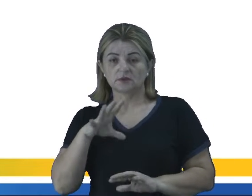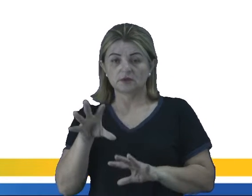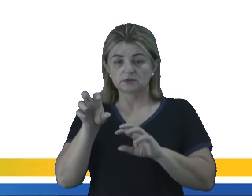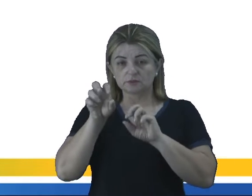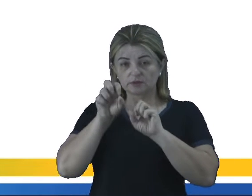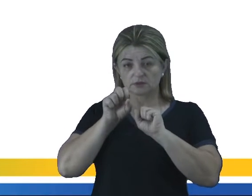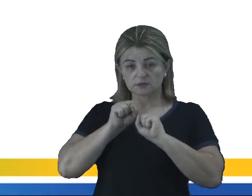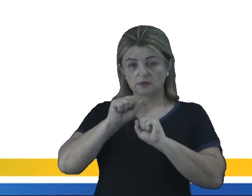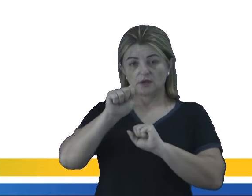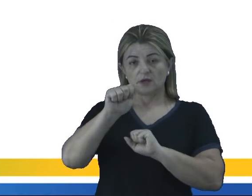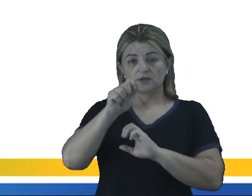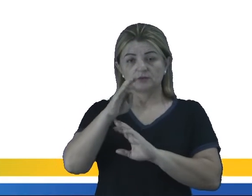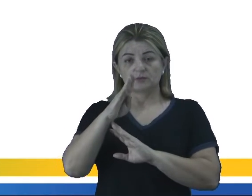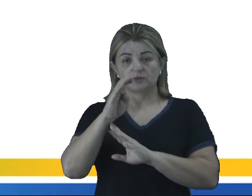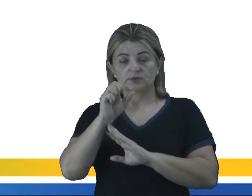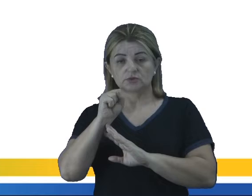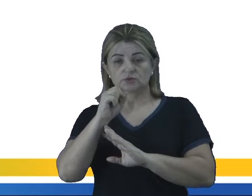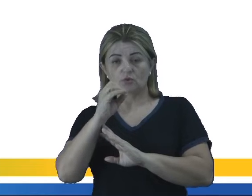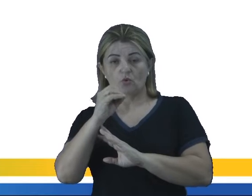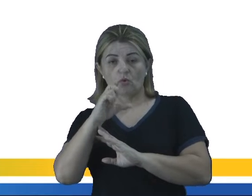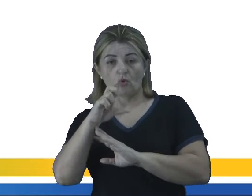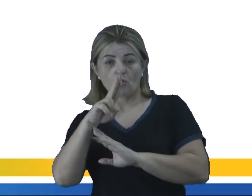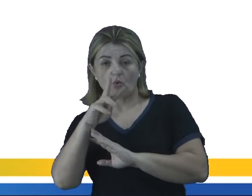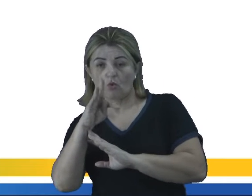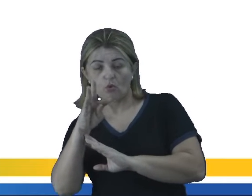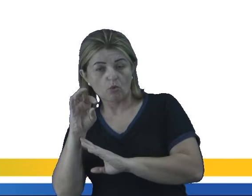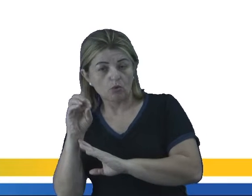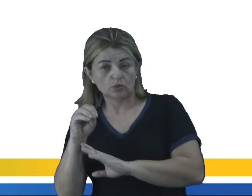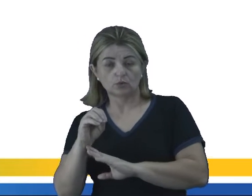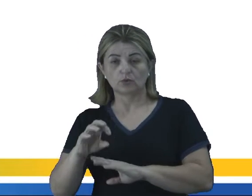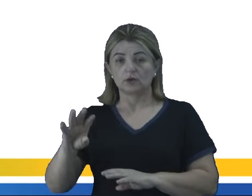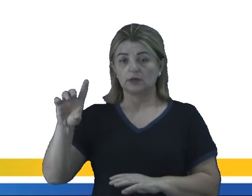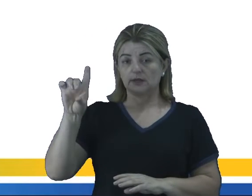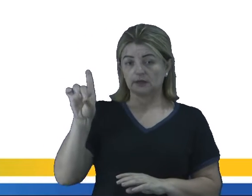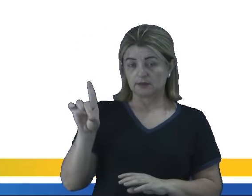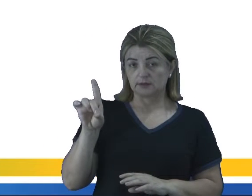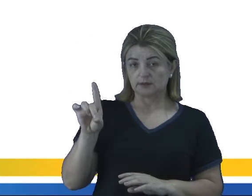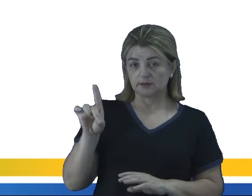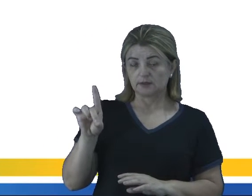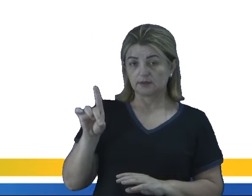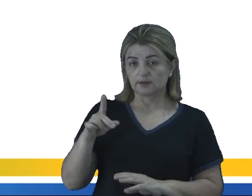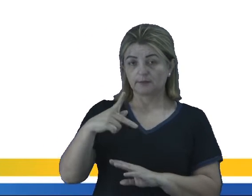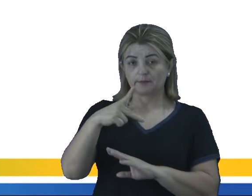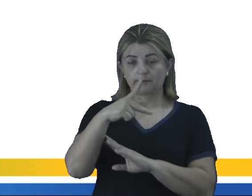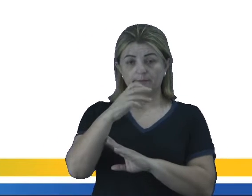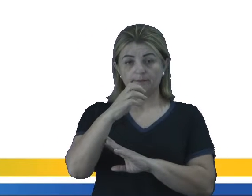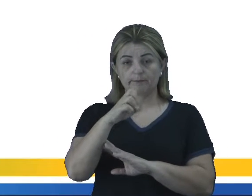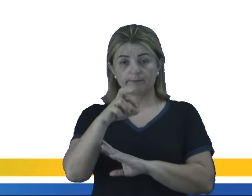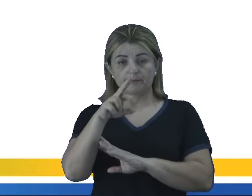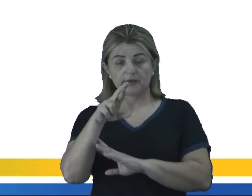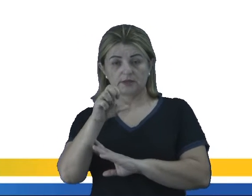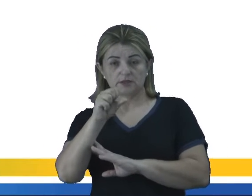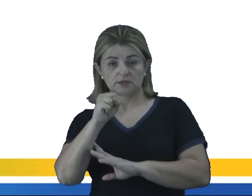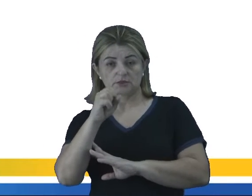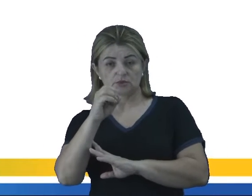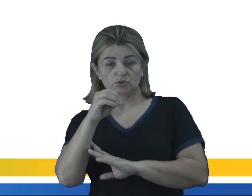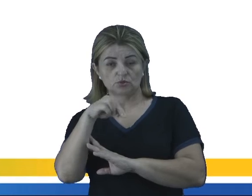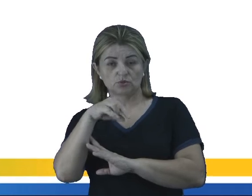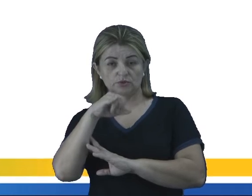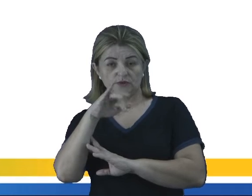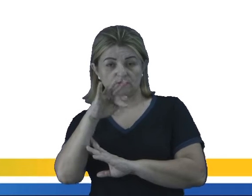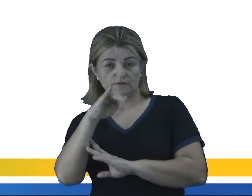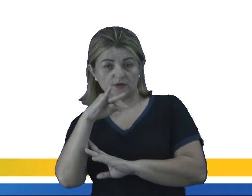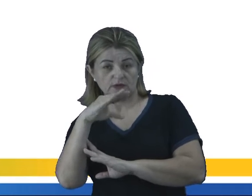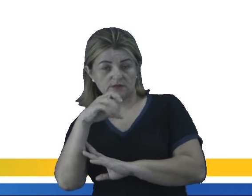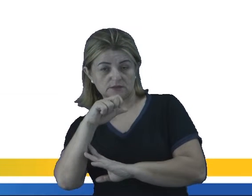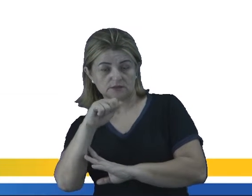à distância, né? Vista à distância. Analisando esses textos, conclui-se que o ufanismo,